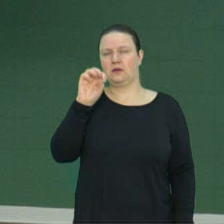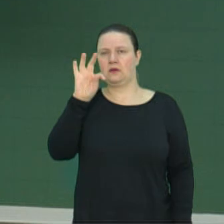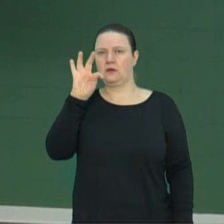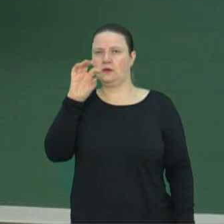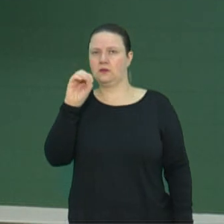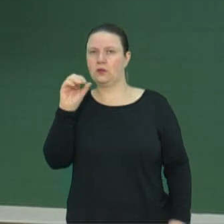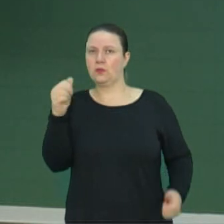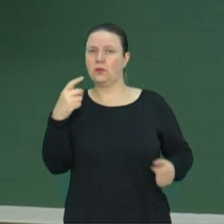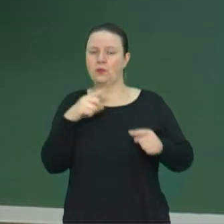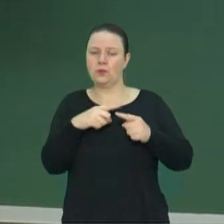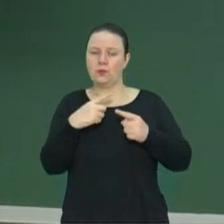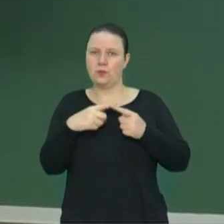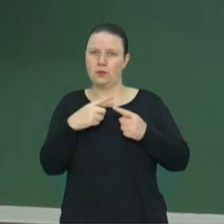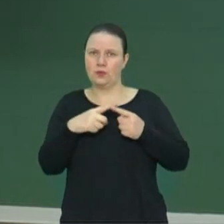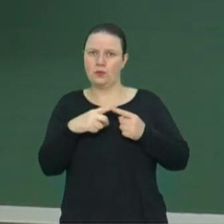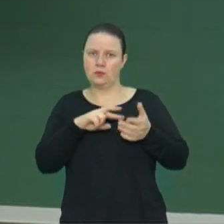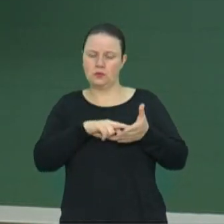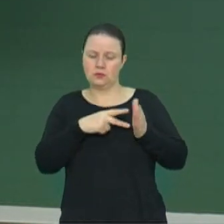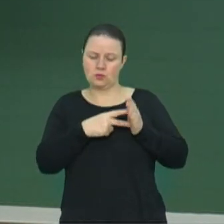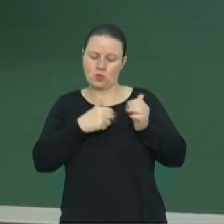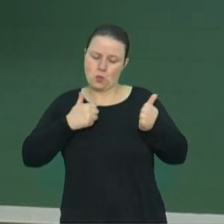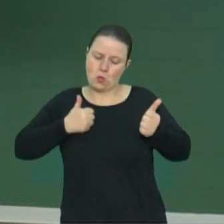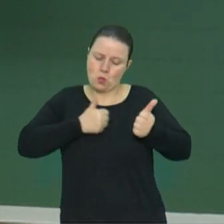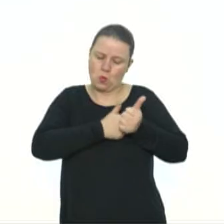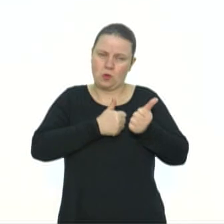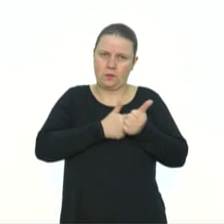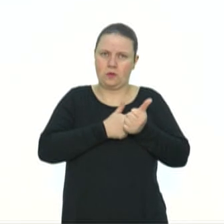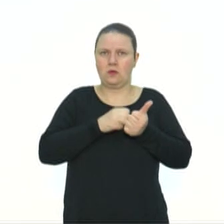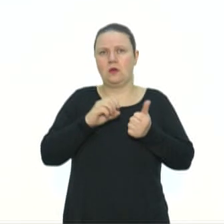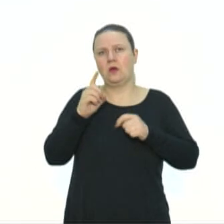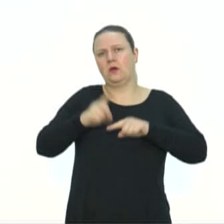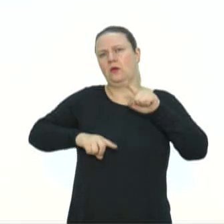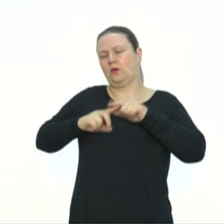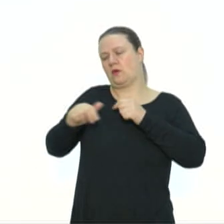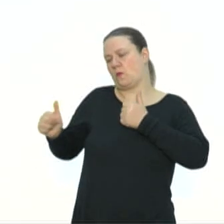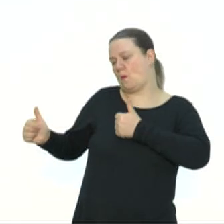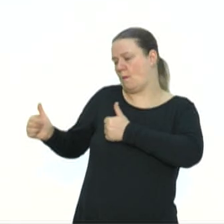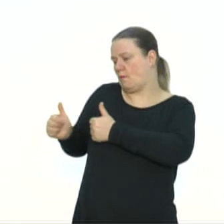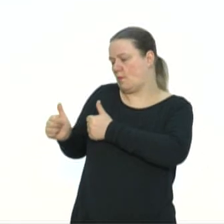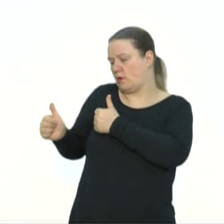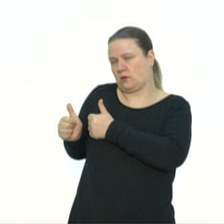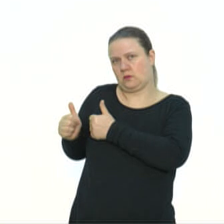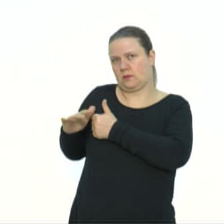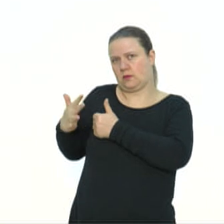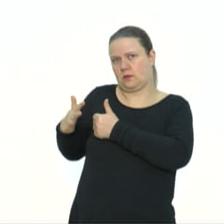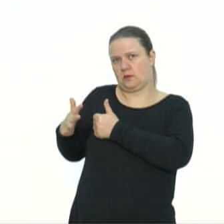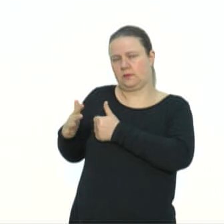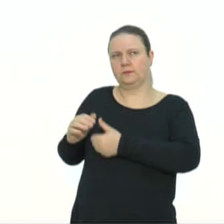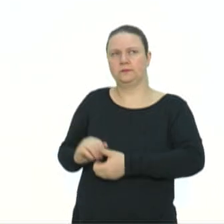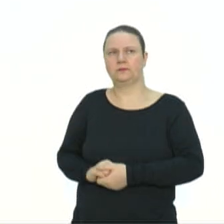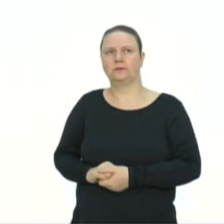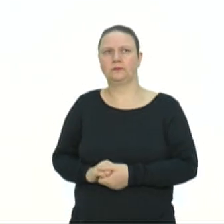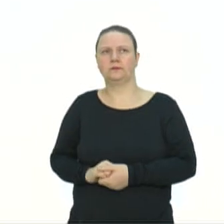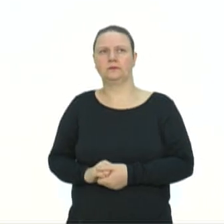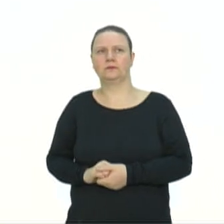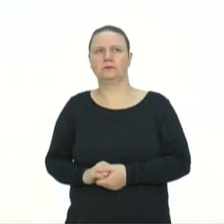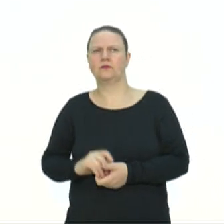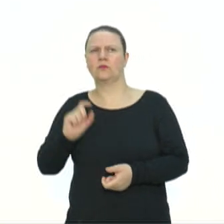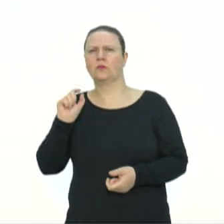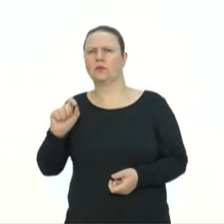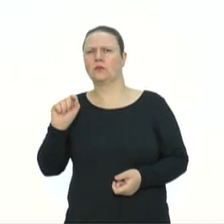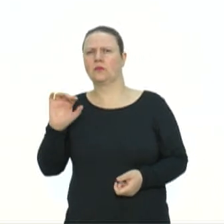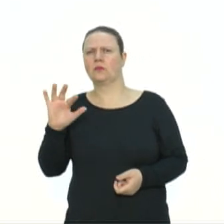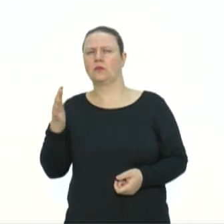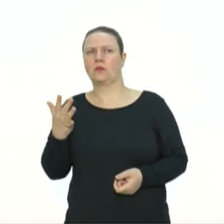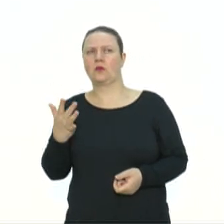perto. Quando algo está mais ou menos perto. No veo bien eso. Que é? E